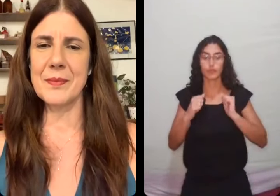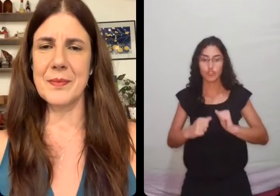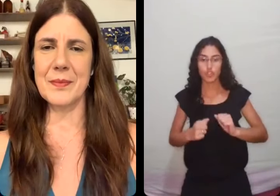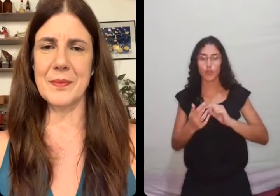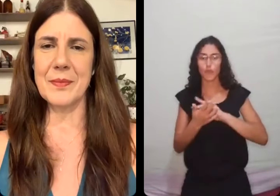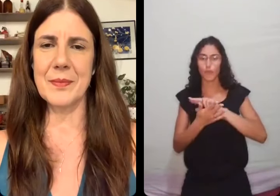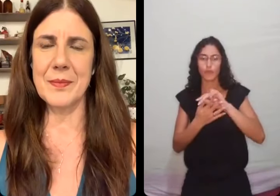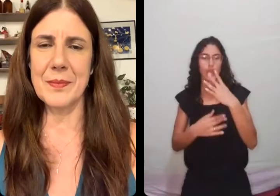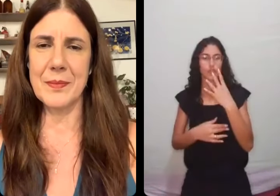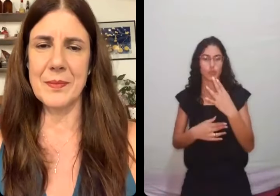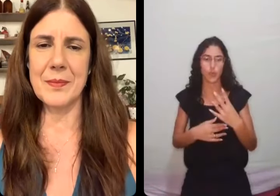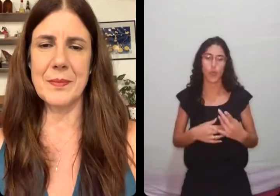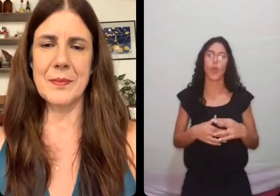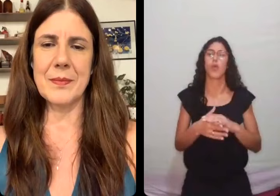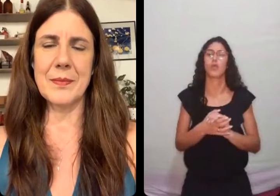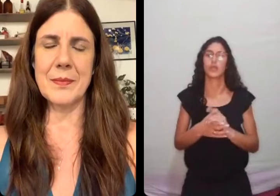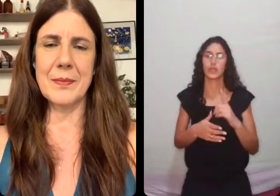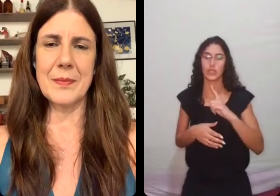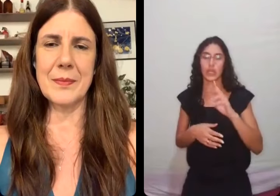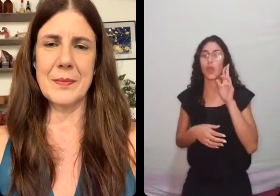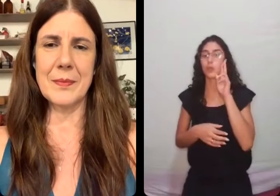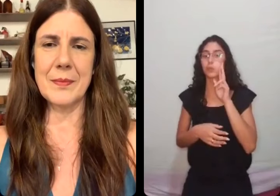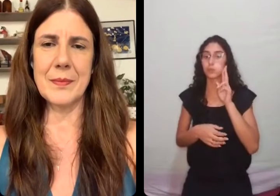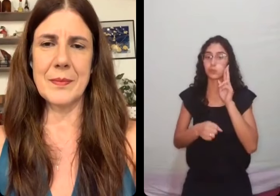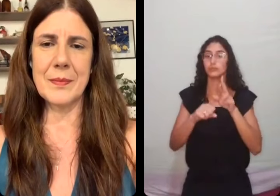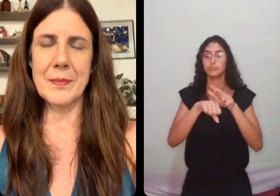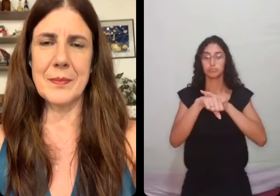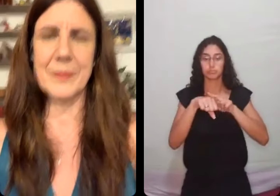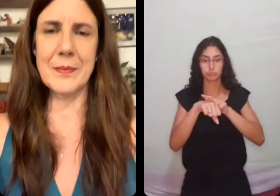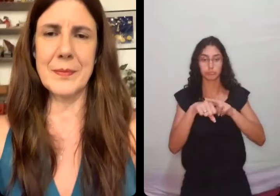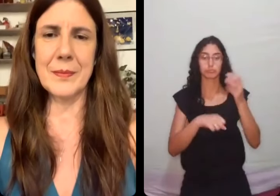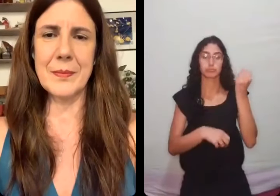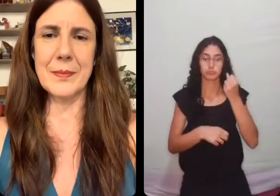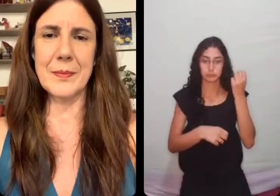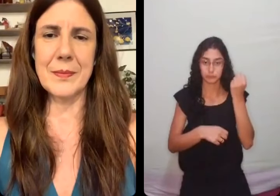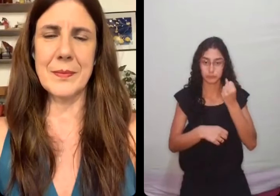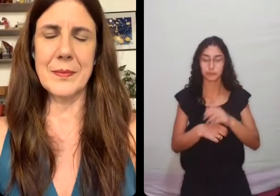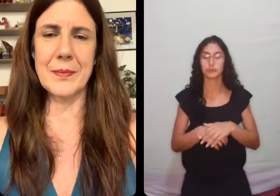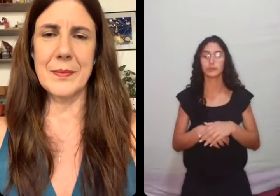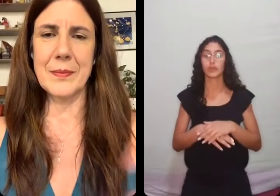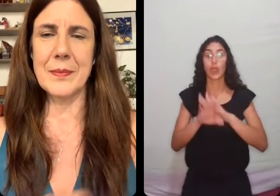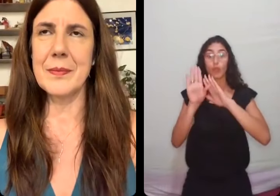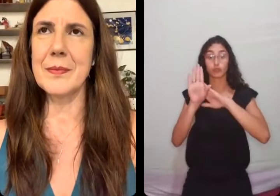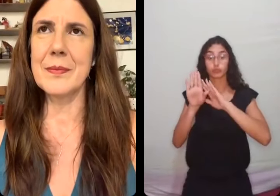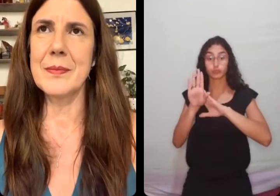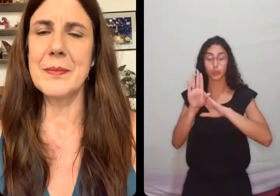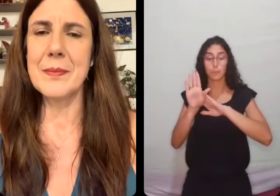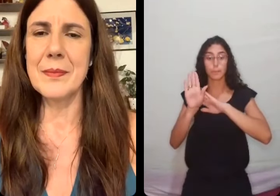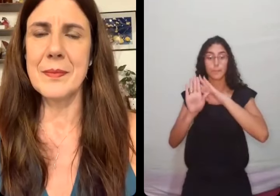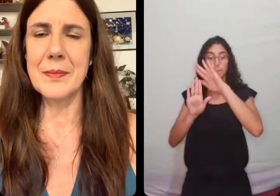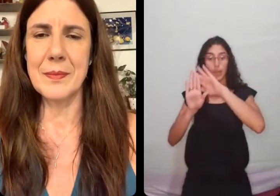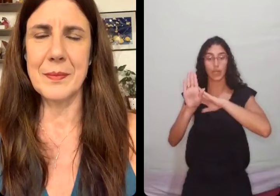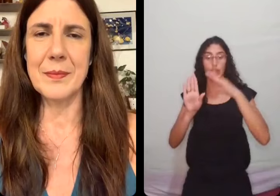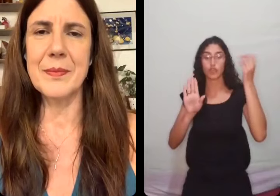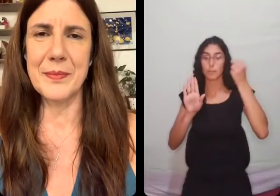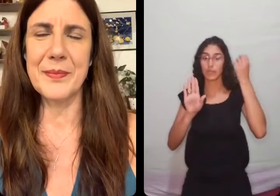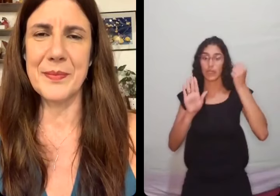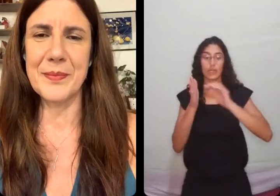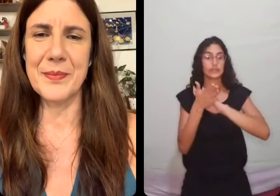roxo, com rosa, enfim, branco. E ao meu fundo é uma parede branca sem nada.